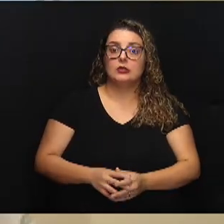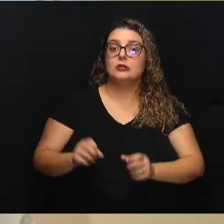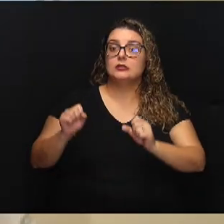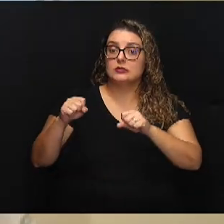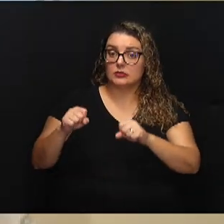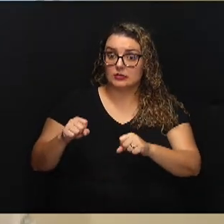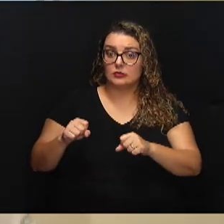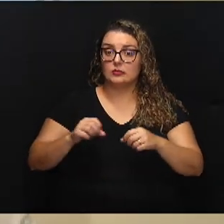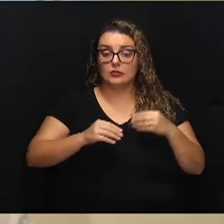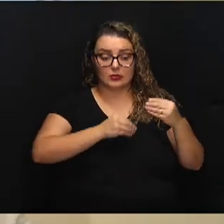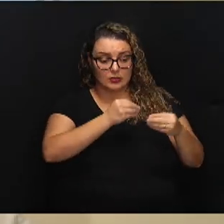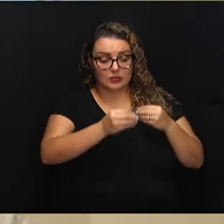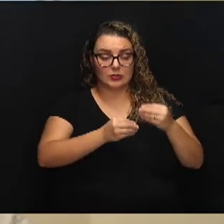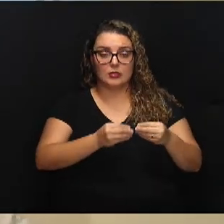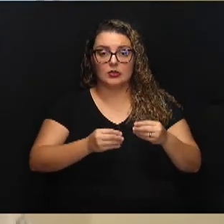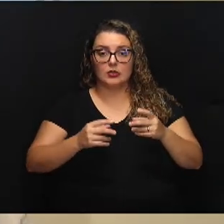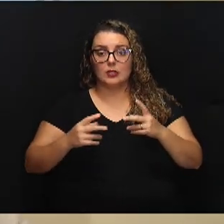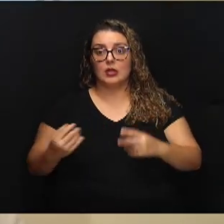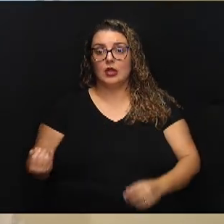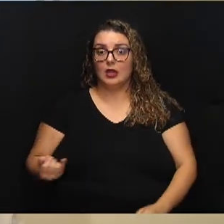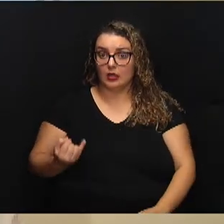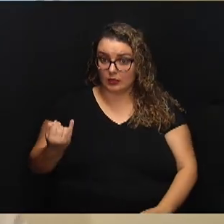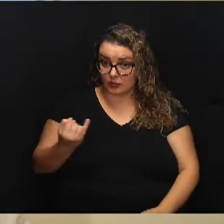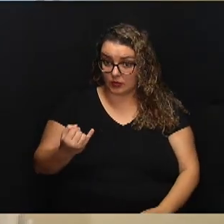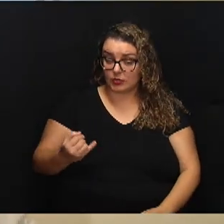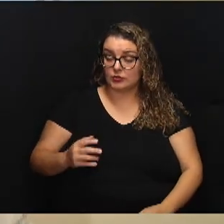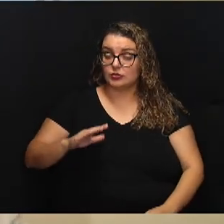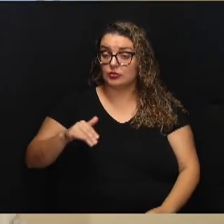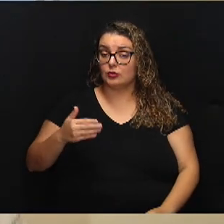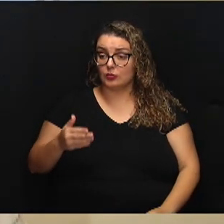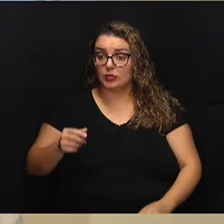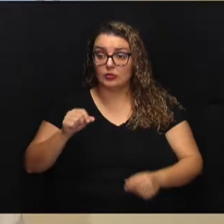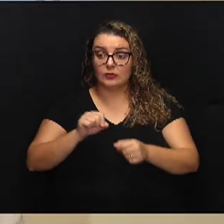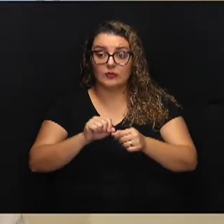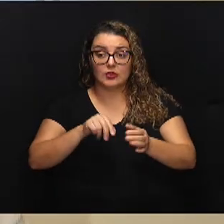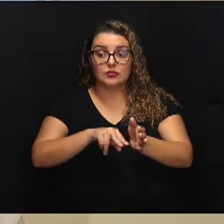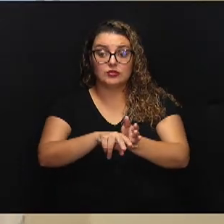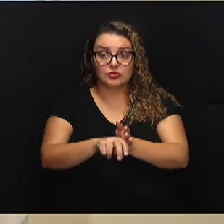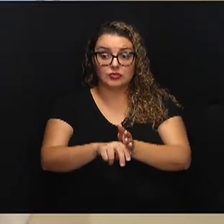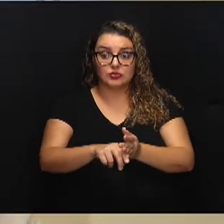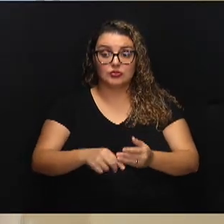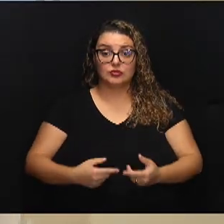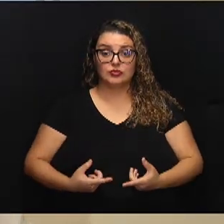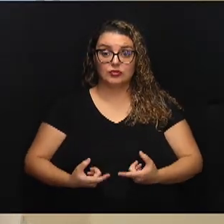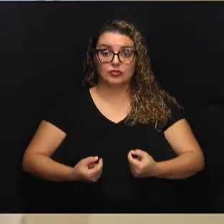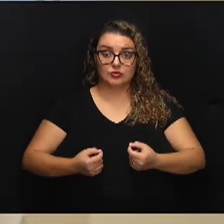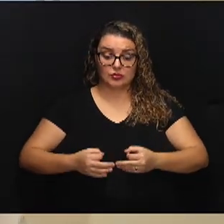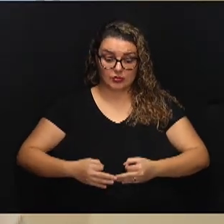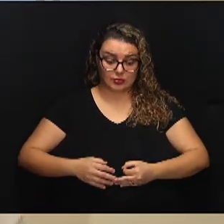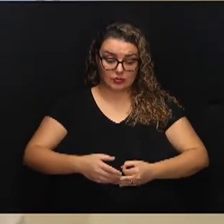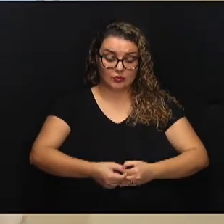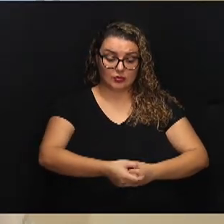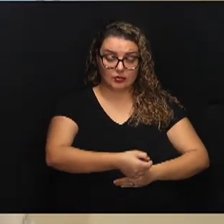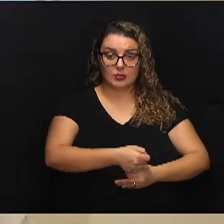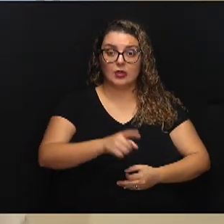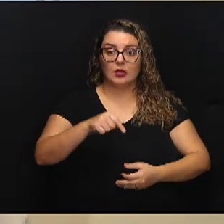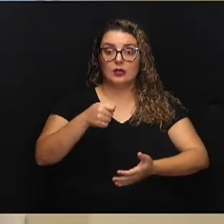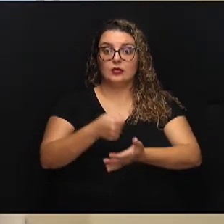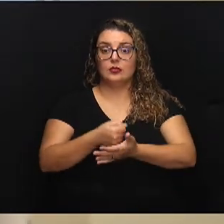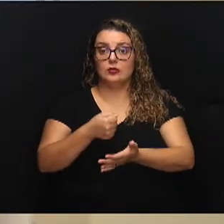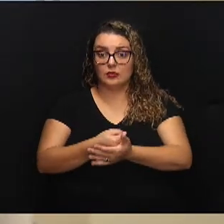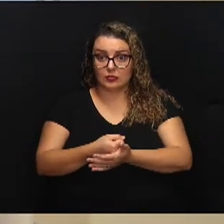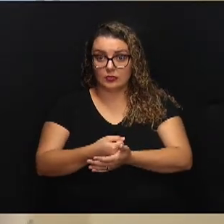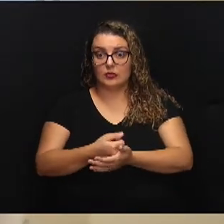o hereditário é tão importante que quando a gente faz um diagnóstico de câncer de ovário, a gente é obrigado